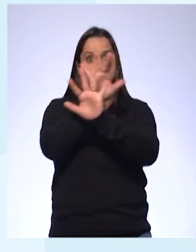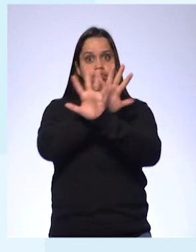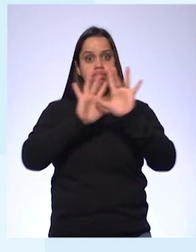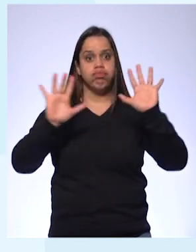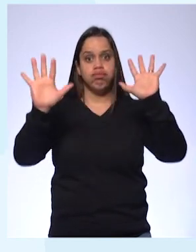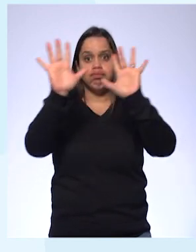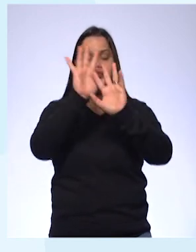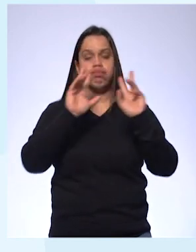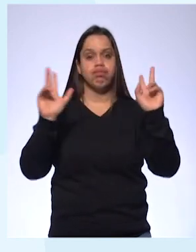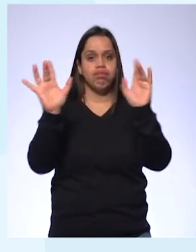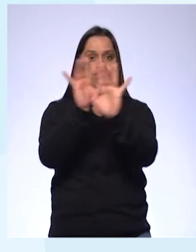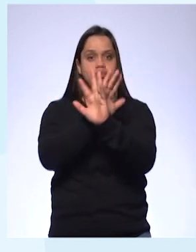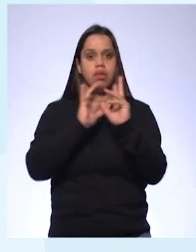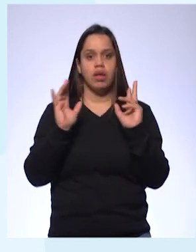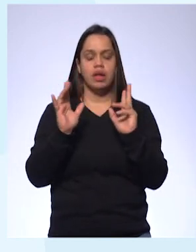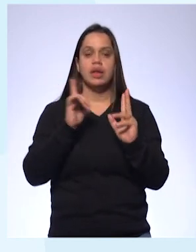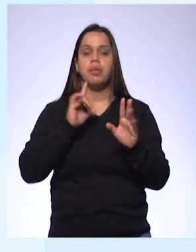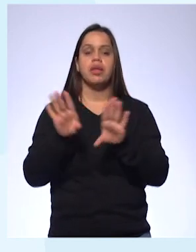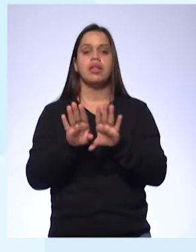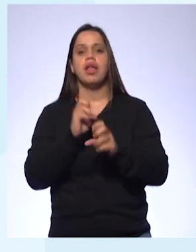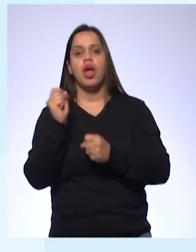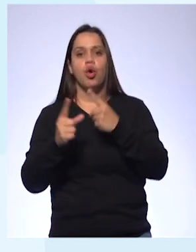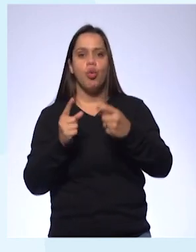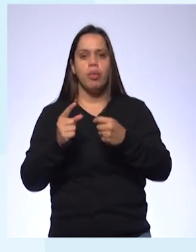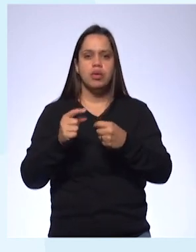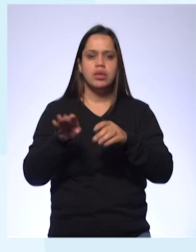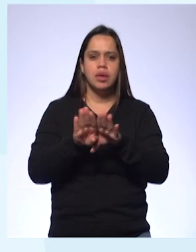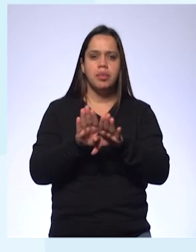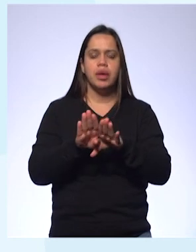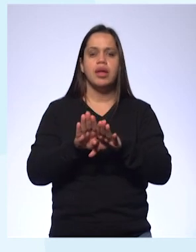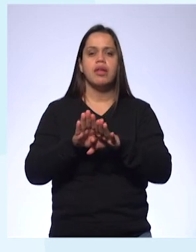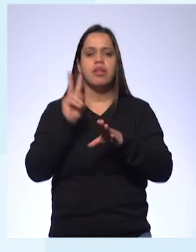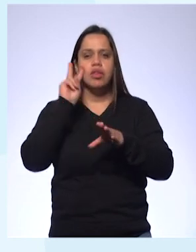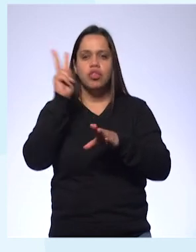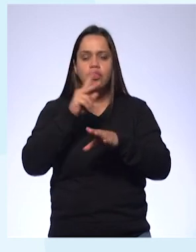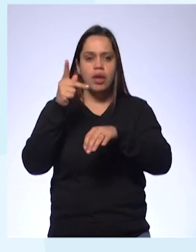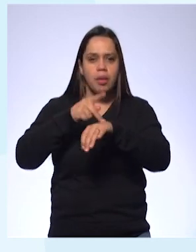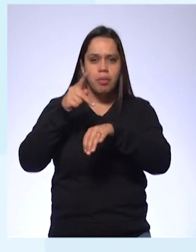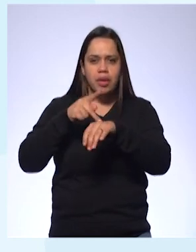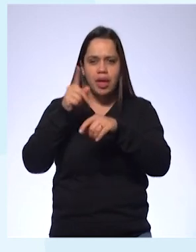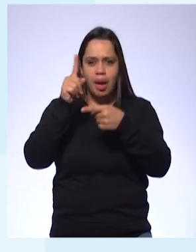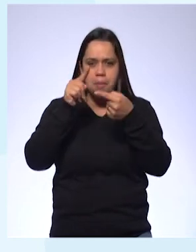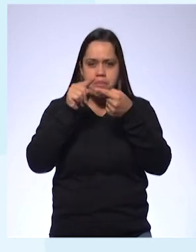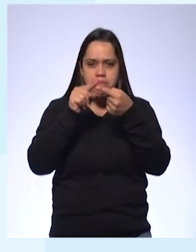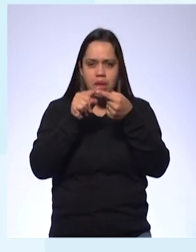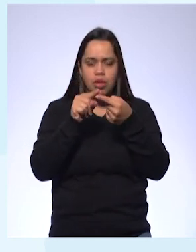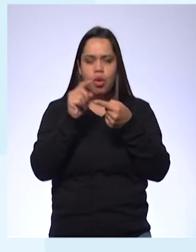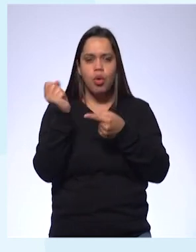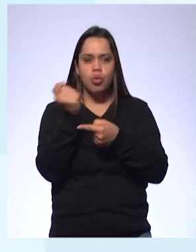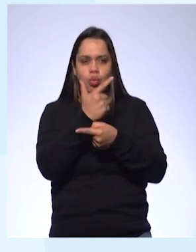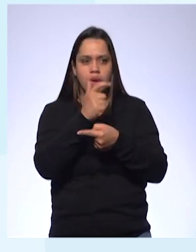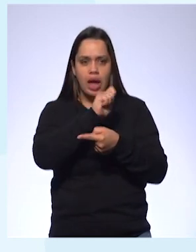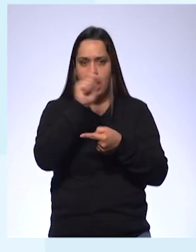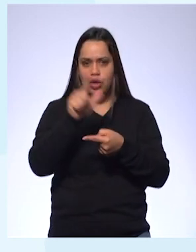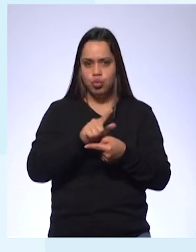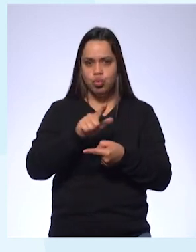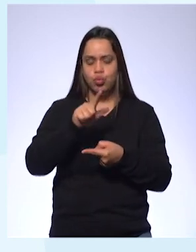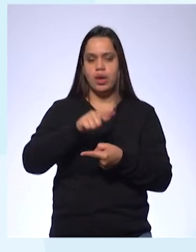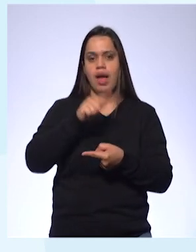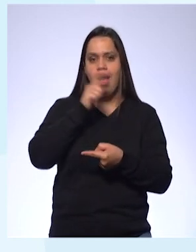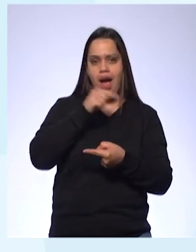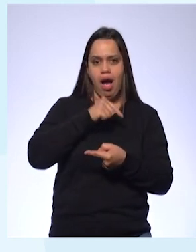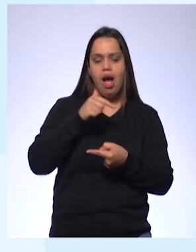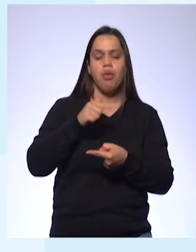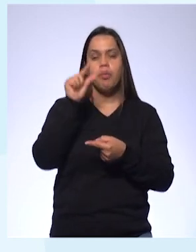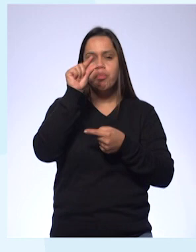tem algumas partículas sólidas, que são aquelas... que a gente pode ver ali um pouquinho menores que essas gotas azuis, que são de água e tudo